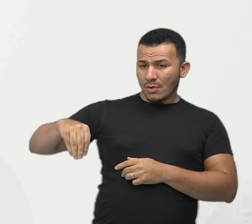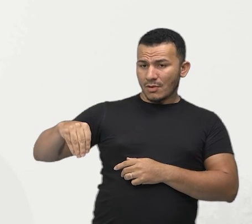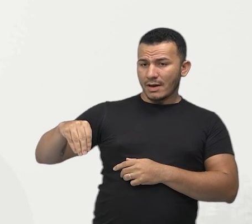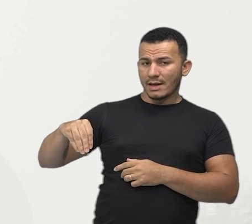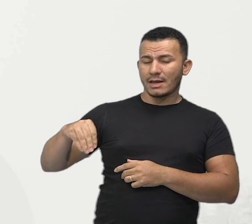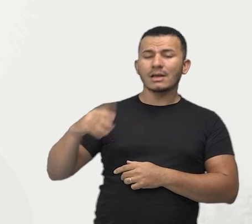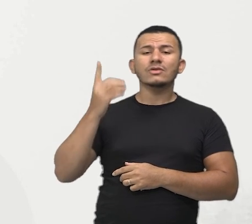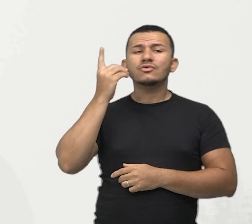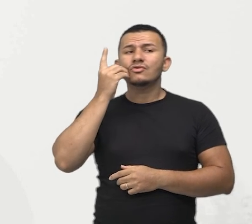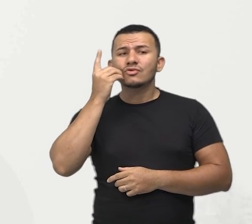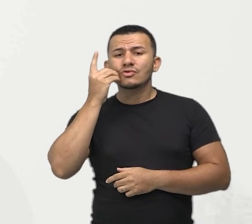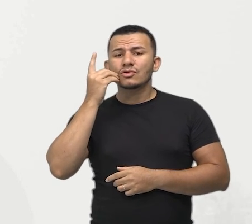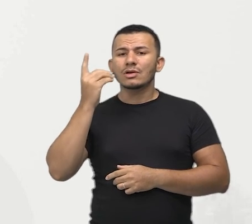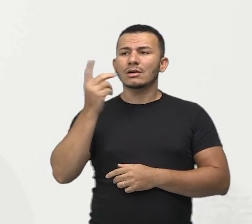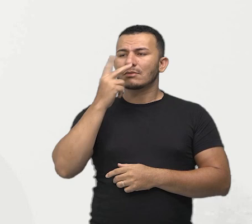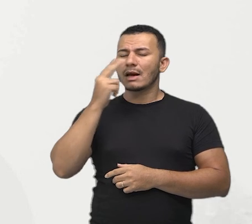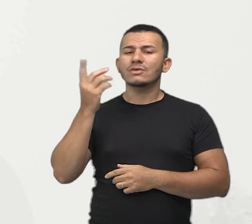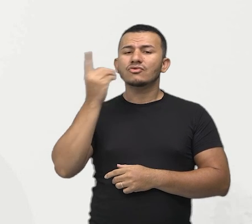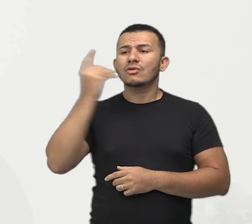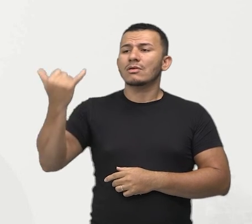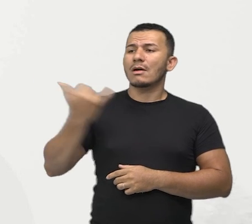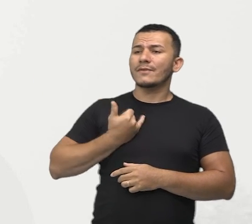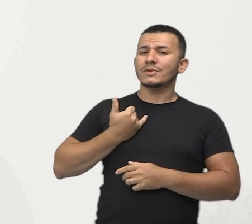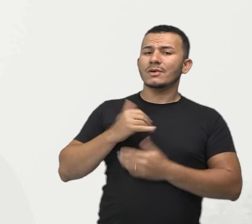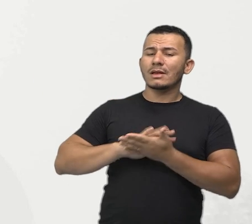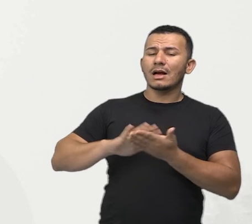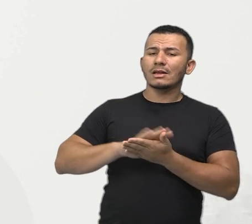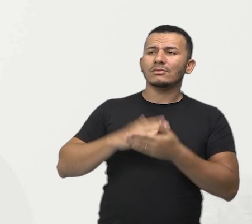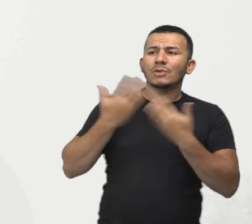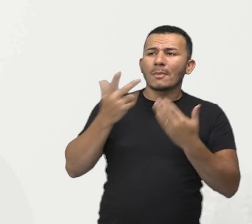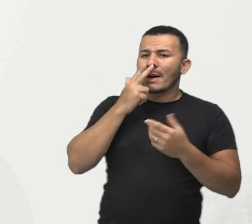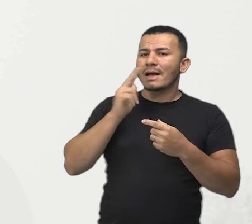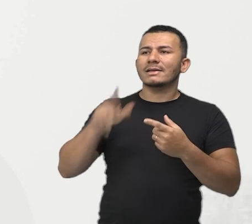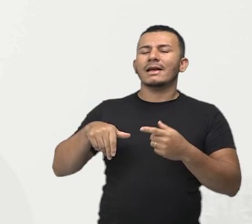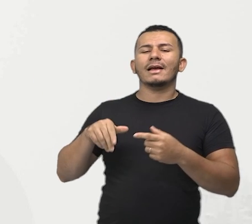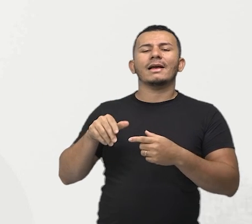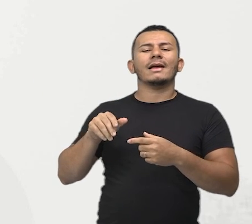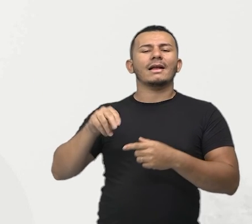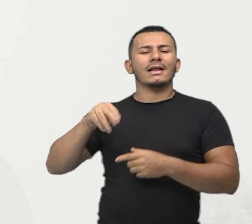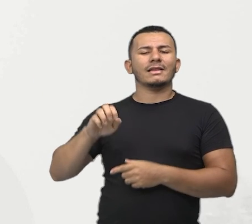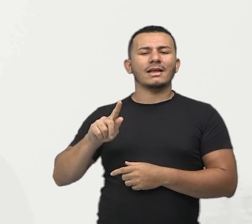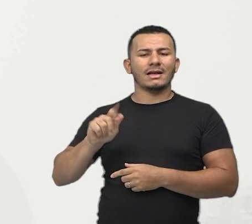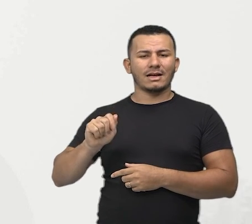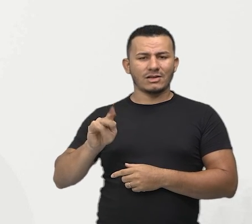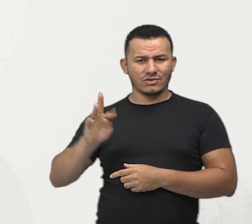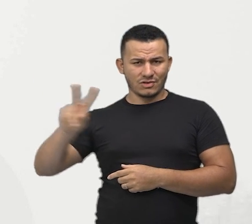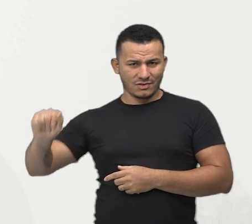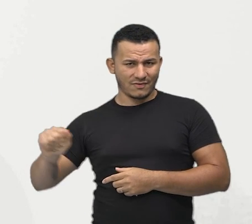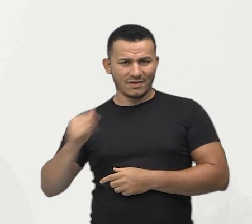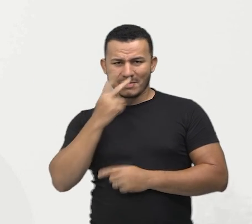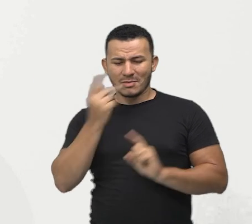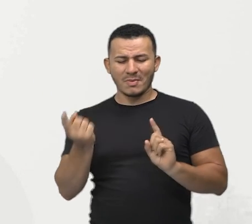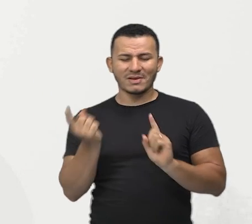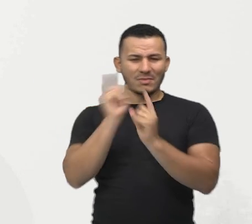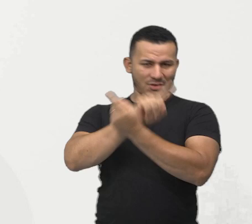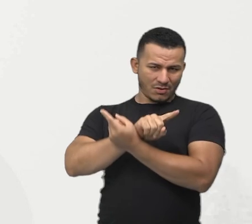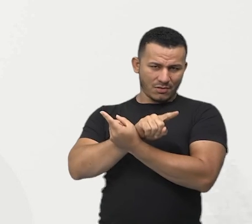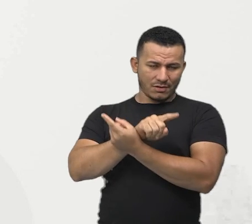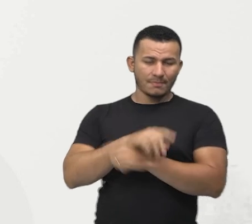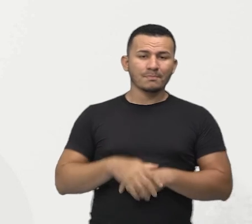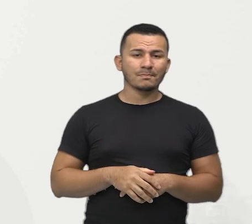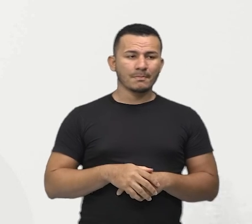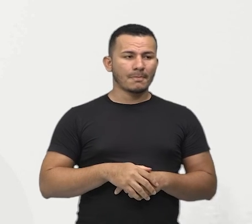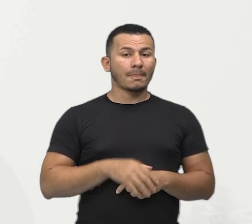aqui não especificou o dia, a gente pode ter uma ideia negativa. Então, olha o contraste de ideia aqui, certo? Que a gente